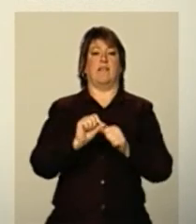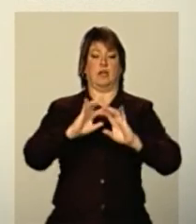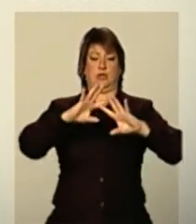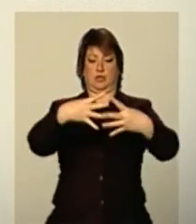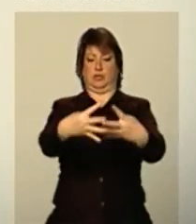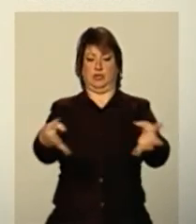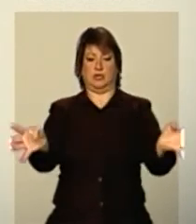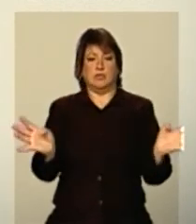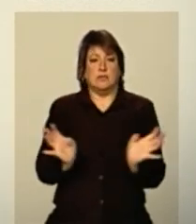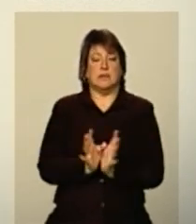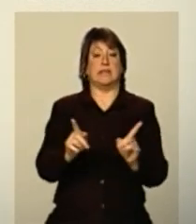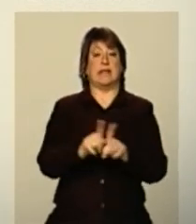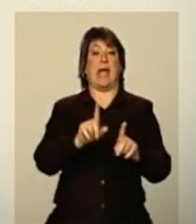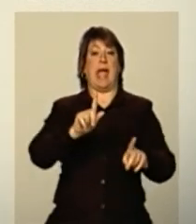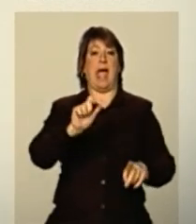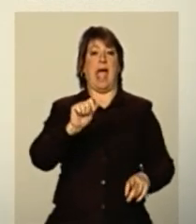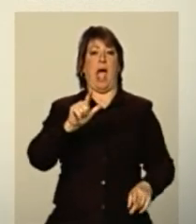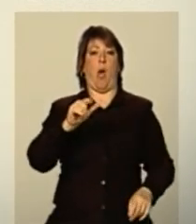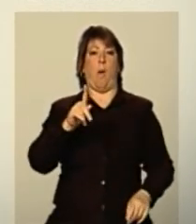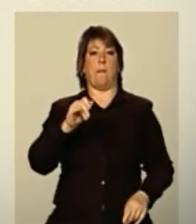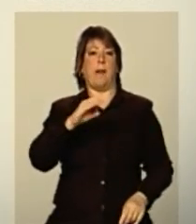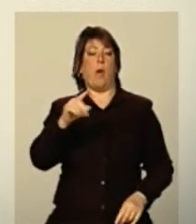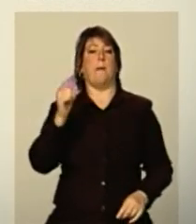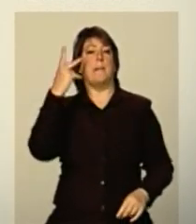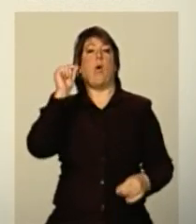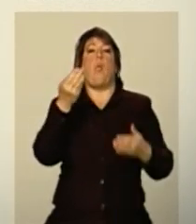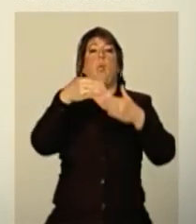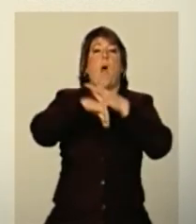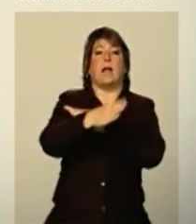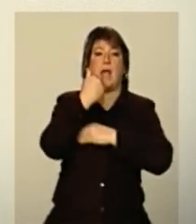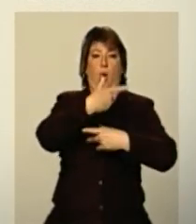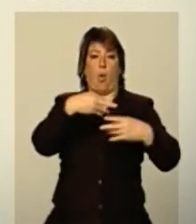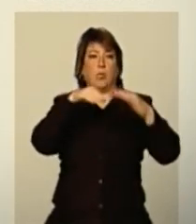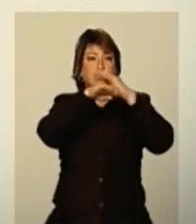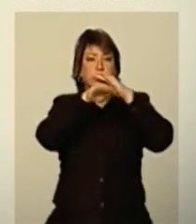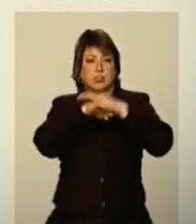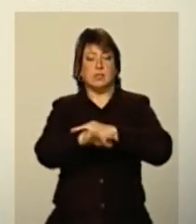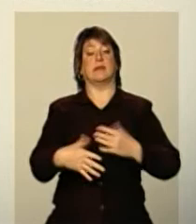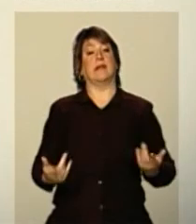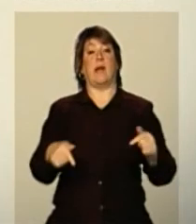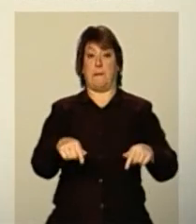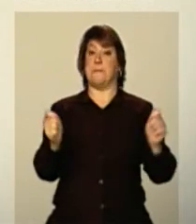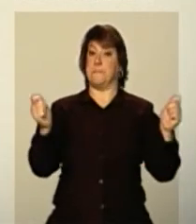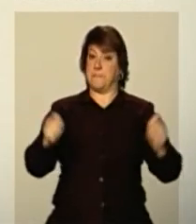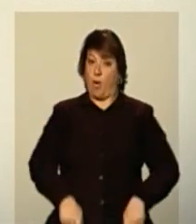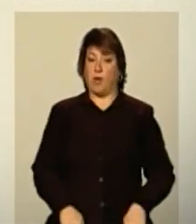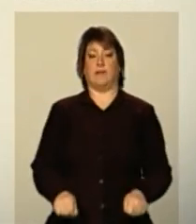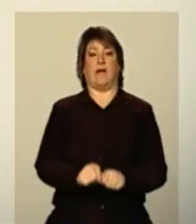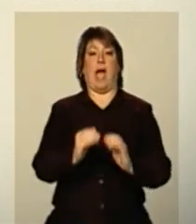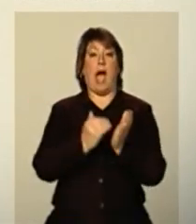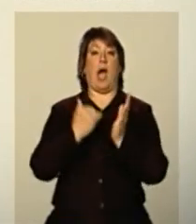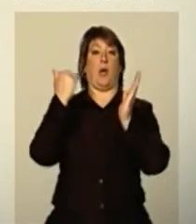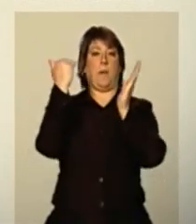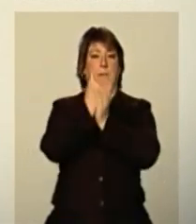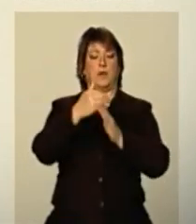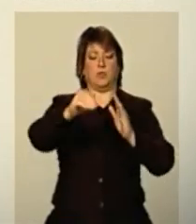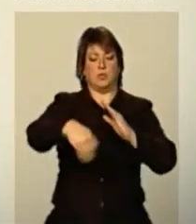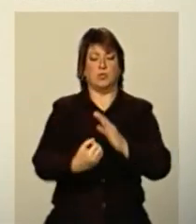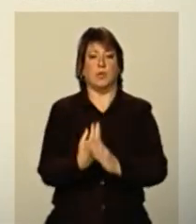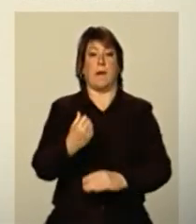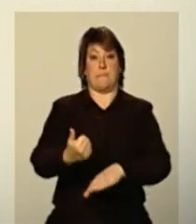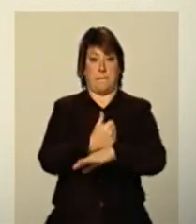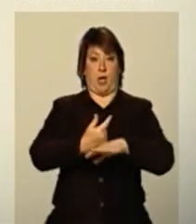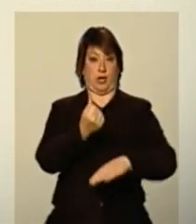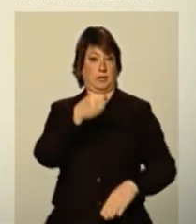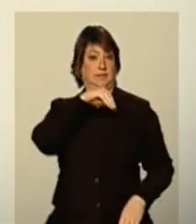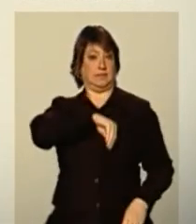e galpões, por exemplo, Luciano, para armazenar a produção. Assim, ele pode aumentar a produção, melhorar sua renda e,